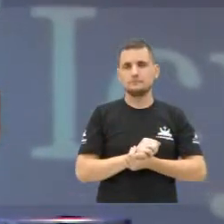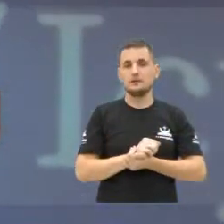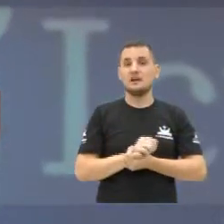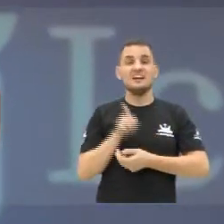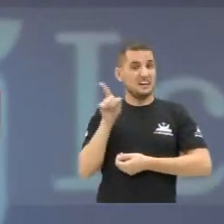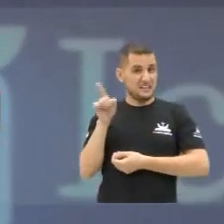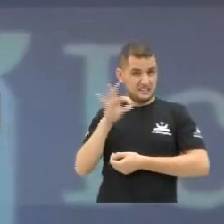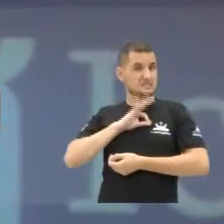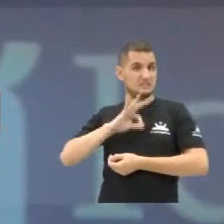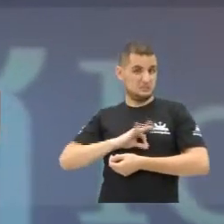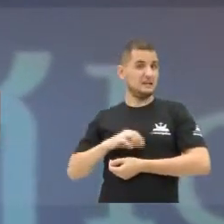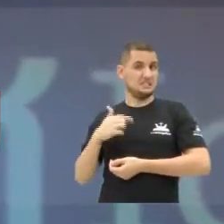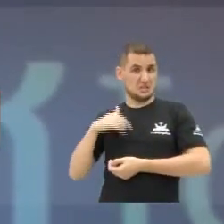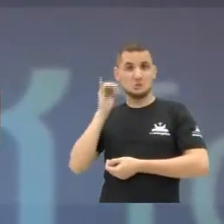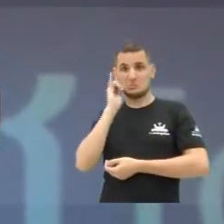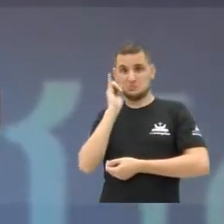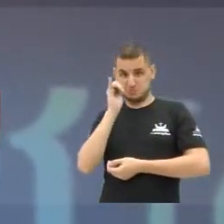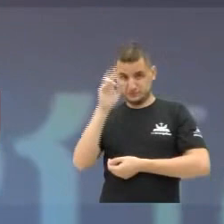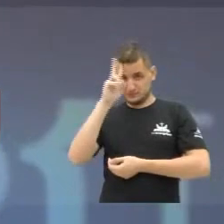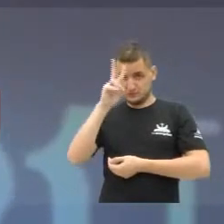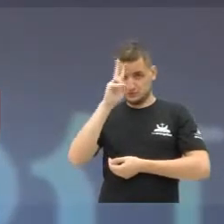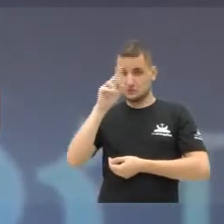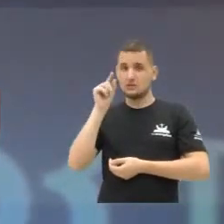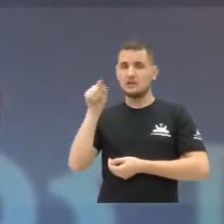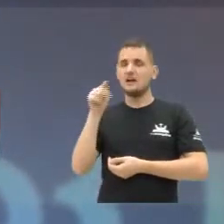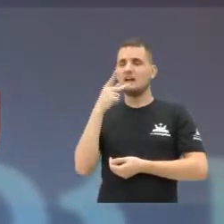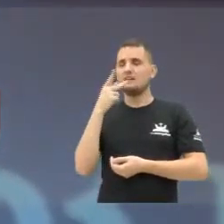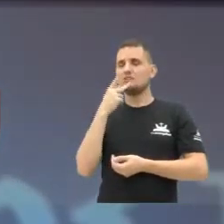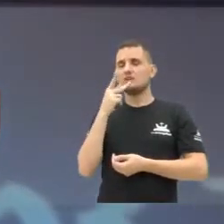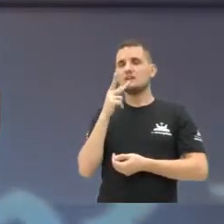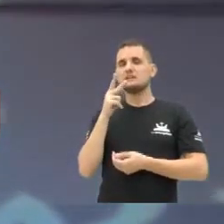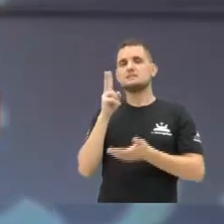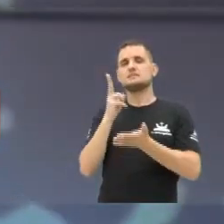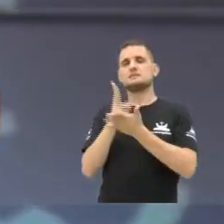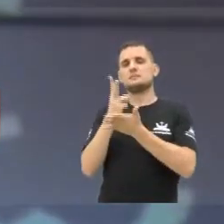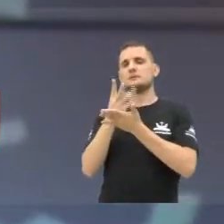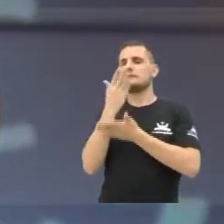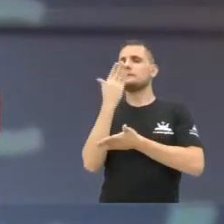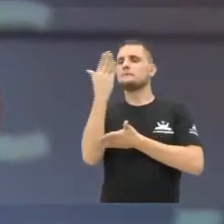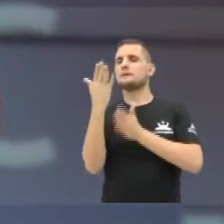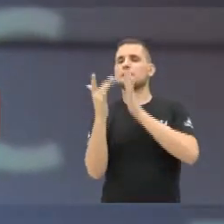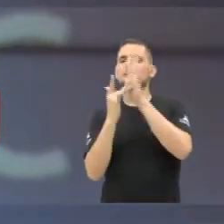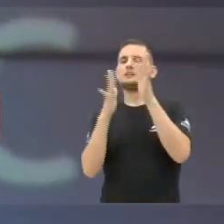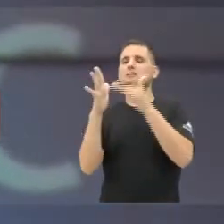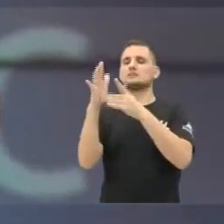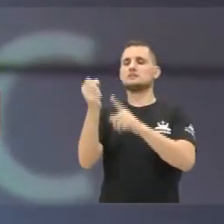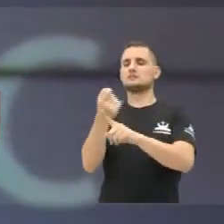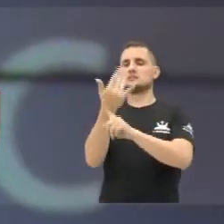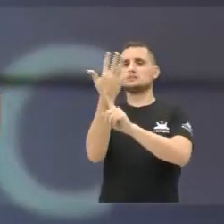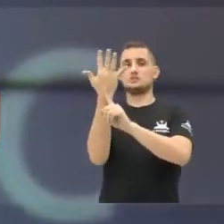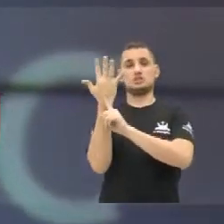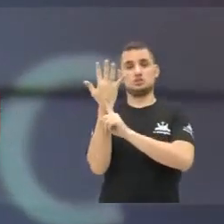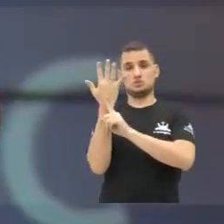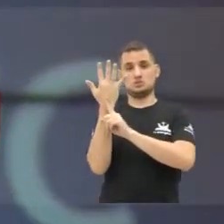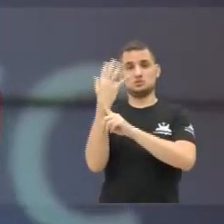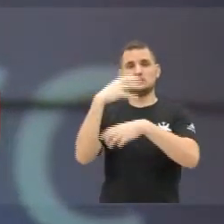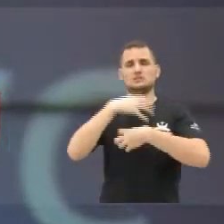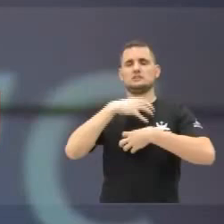nele, ele dizia assim: ali diante de Jesus Eucarístico, eu sentia que aquela